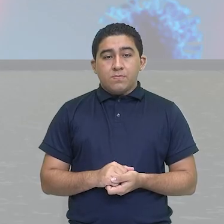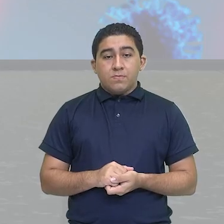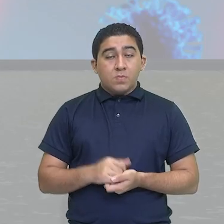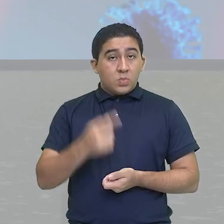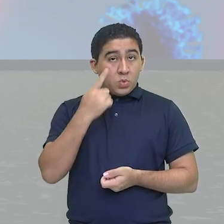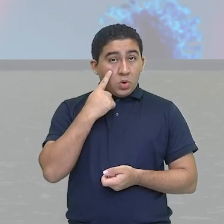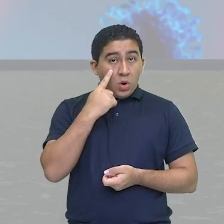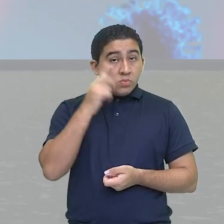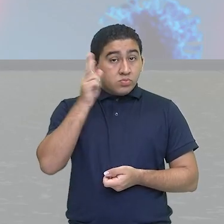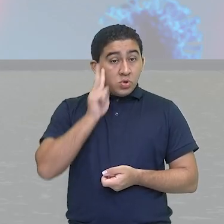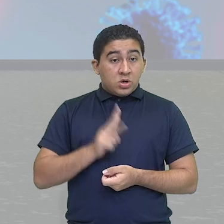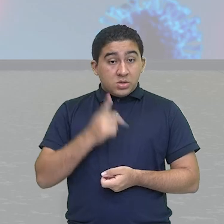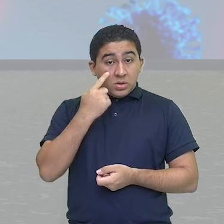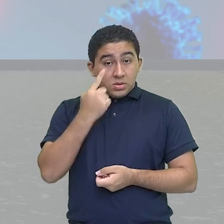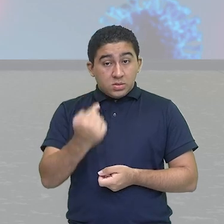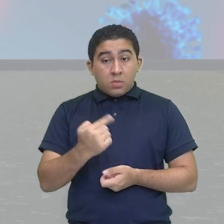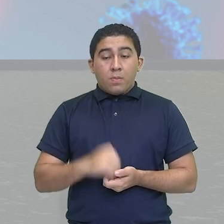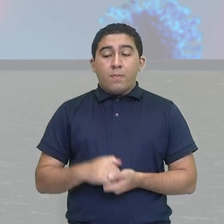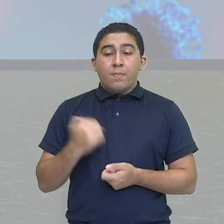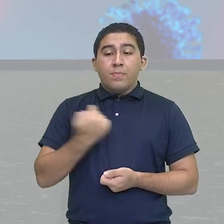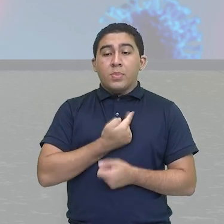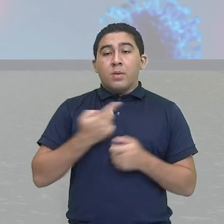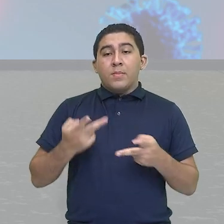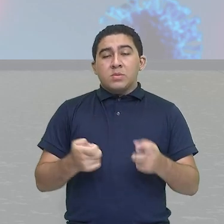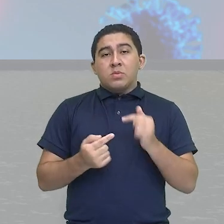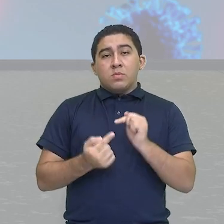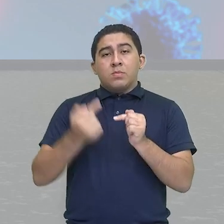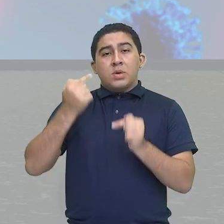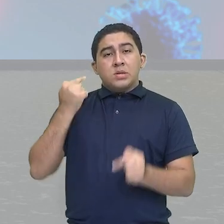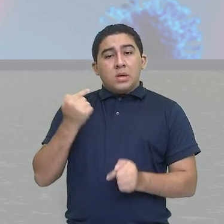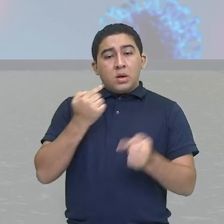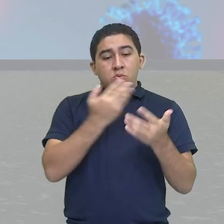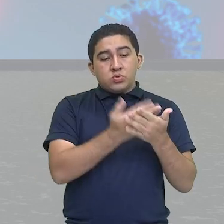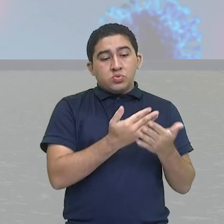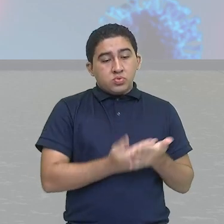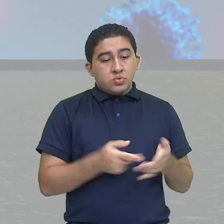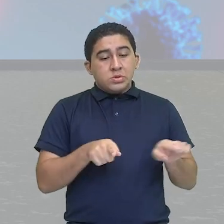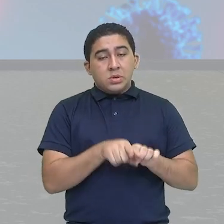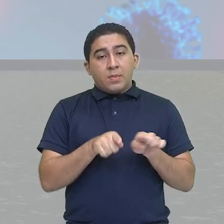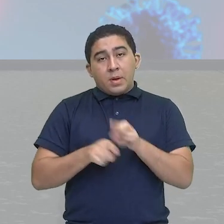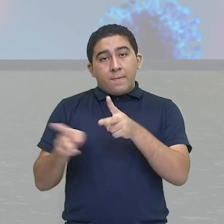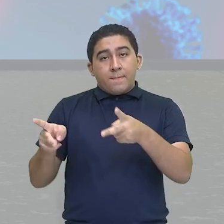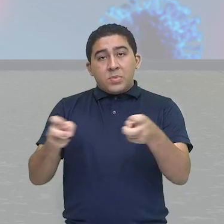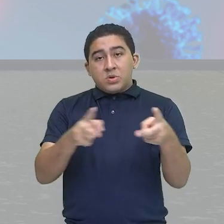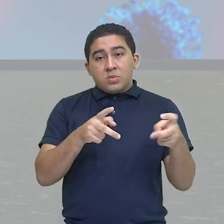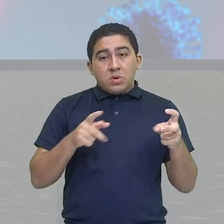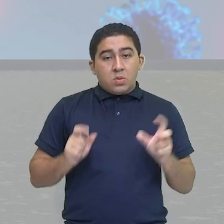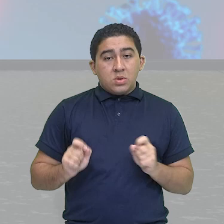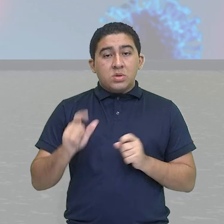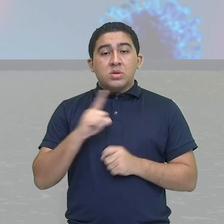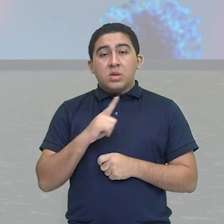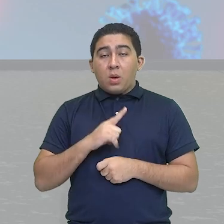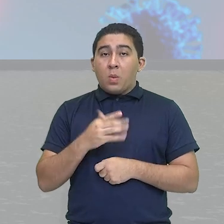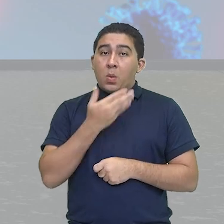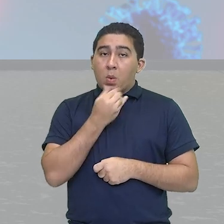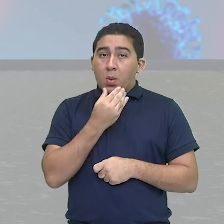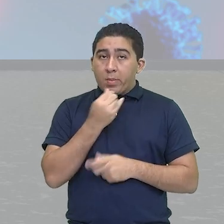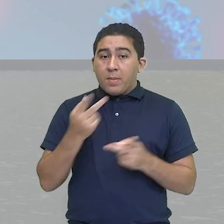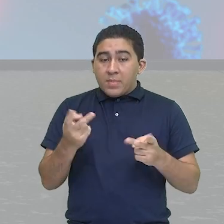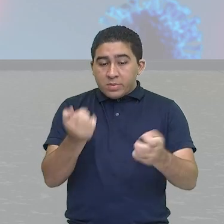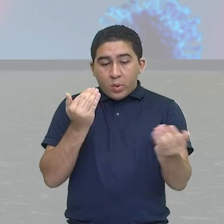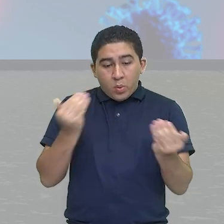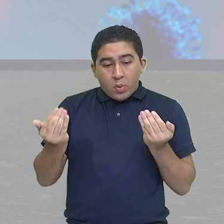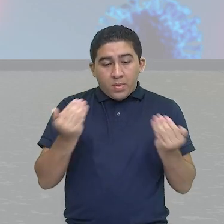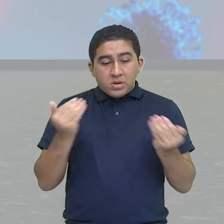Olha só que história interessante, nós vimos aí que desde lá aqueles estudos, aquela percepção que o Edward Jenner teve, né,